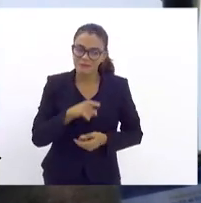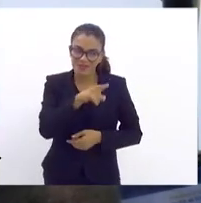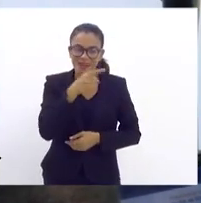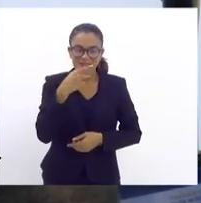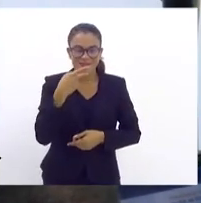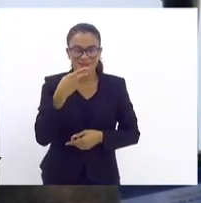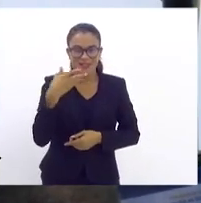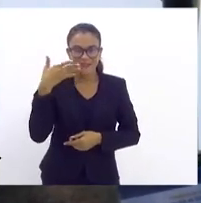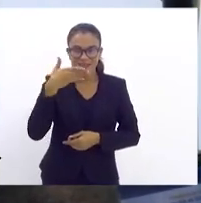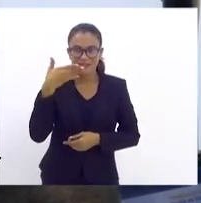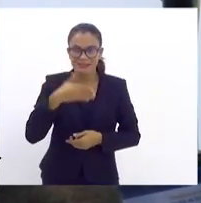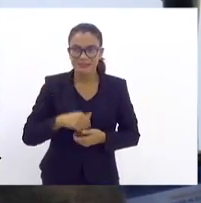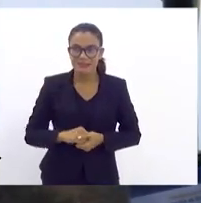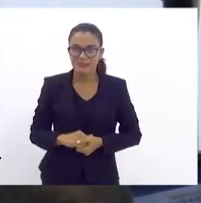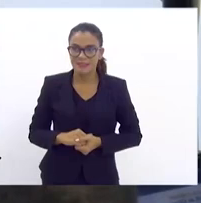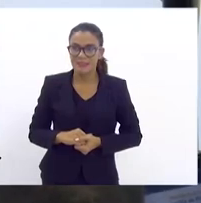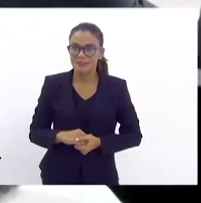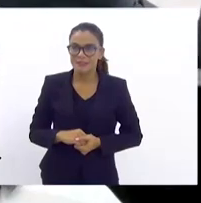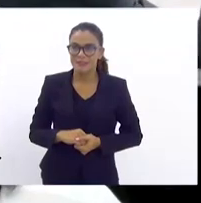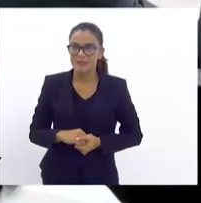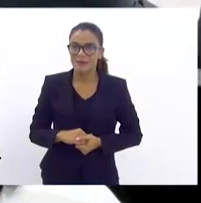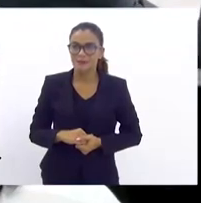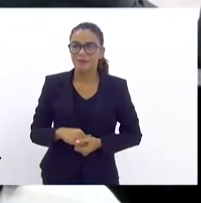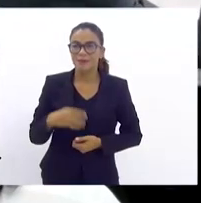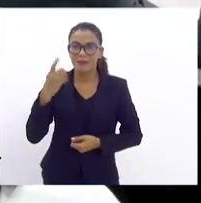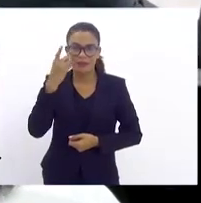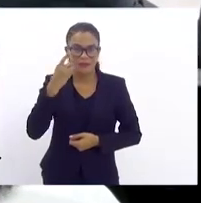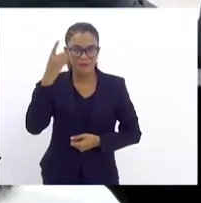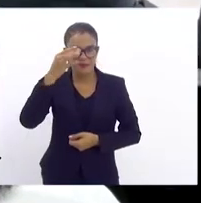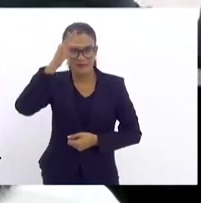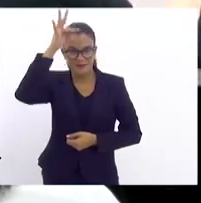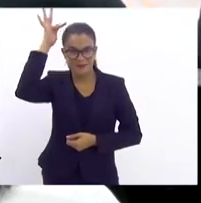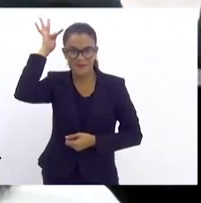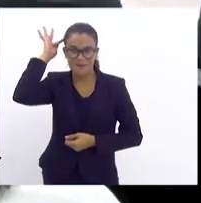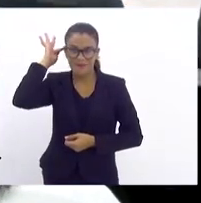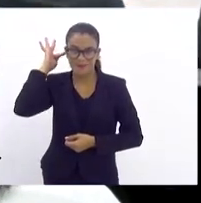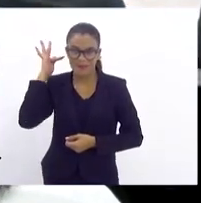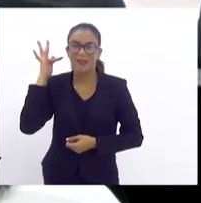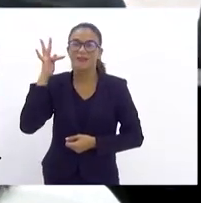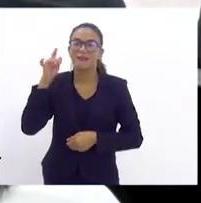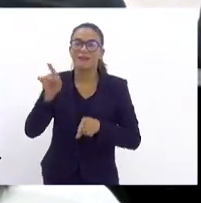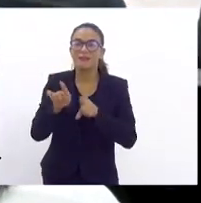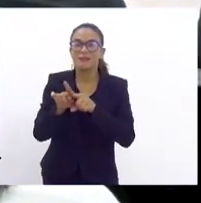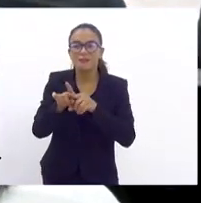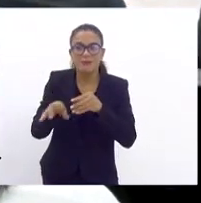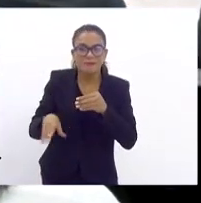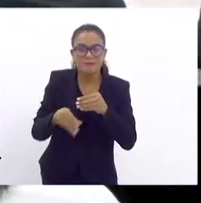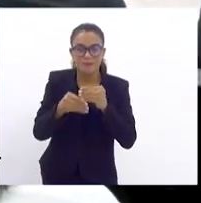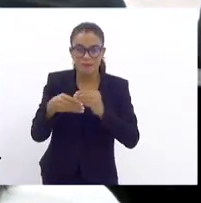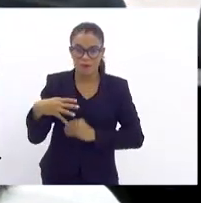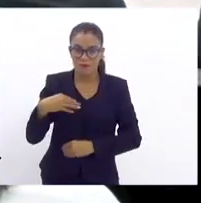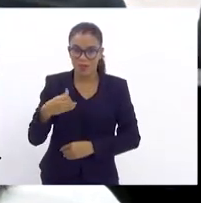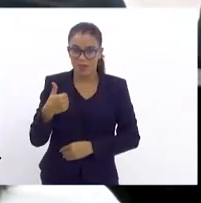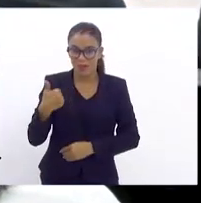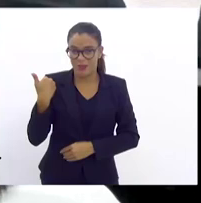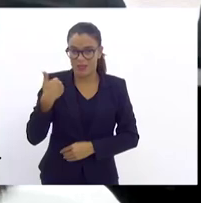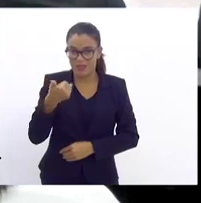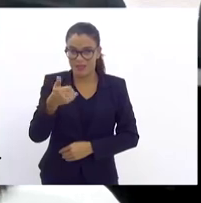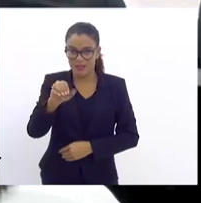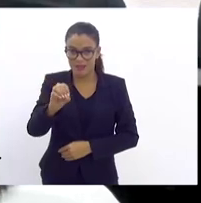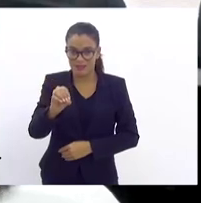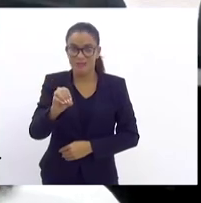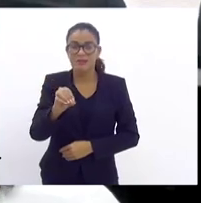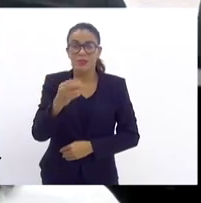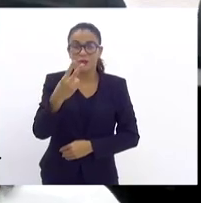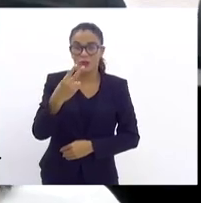colocou palavrinha aqui eu queria Deputado Fred Pacheco também retratar aqui meu filho tem 10 anos e